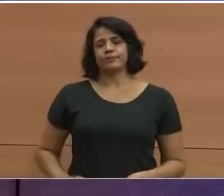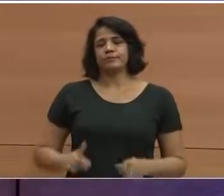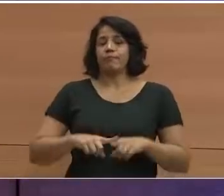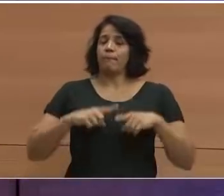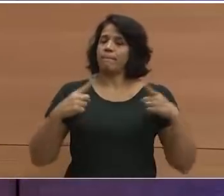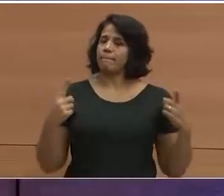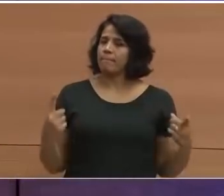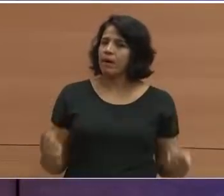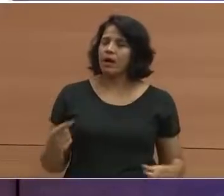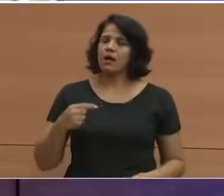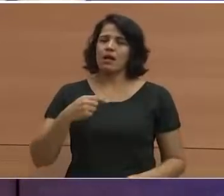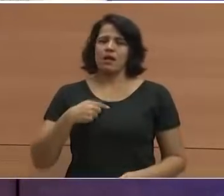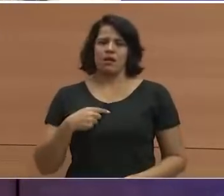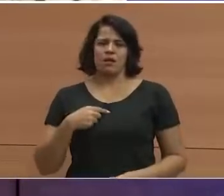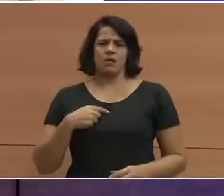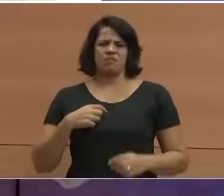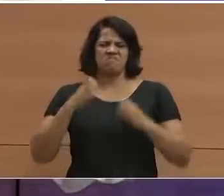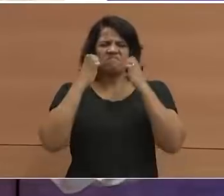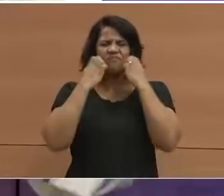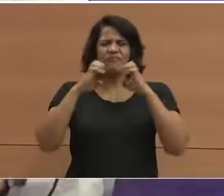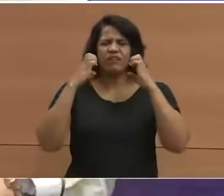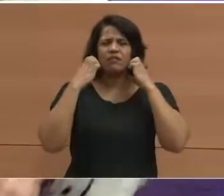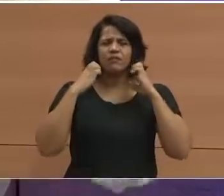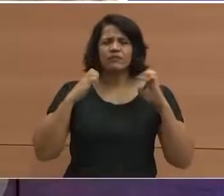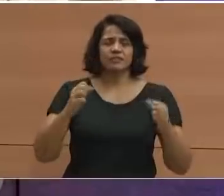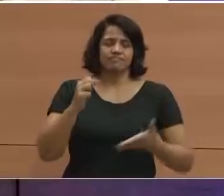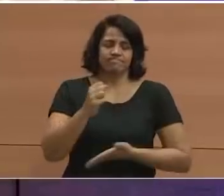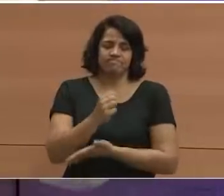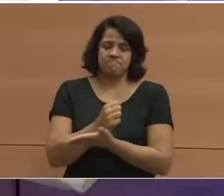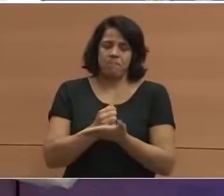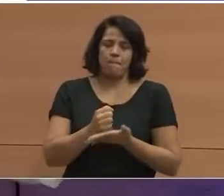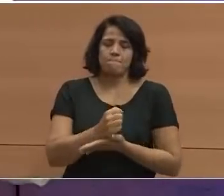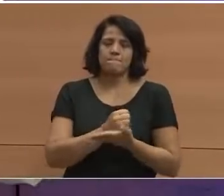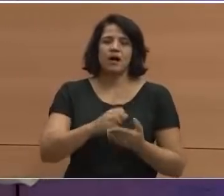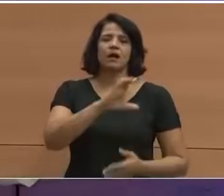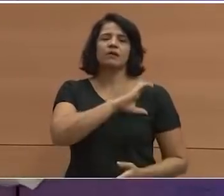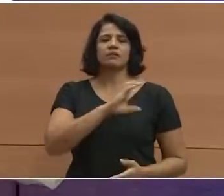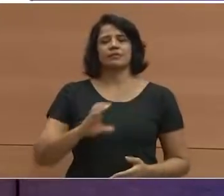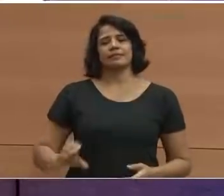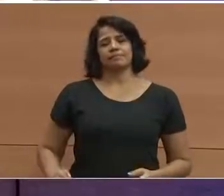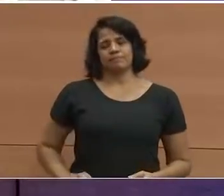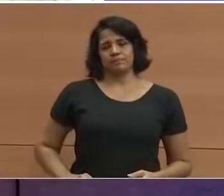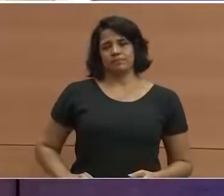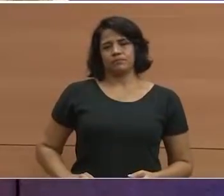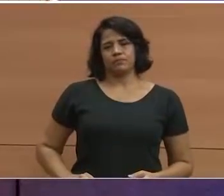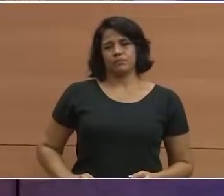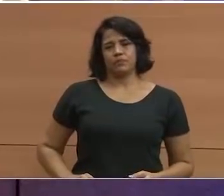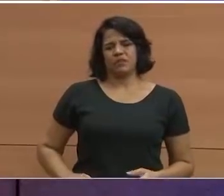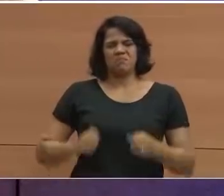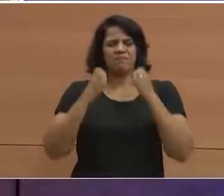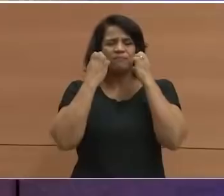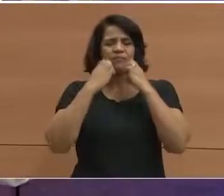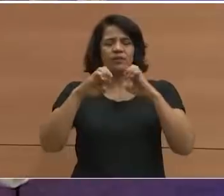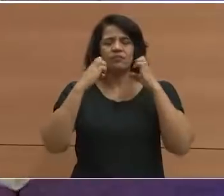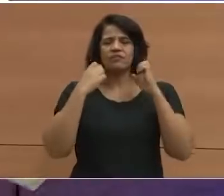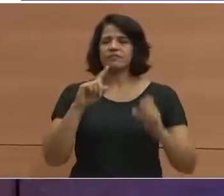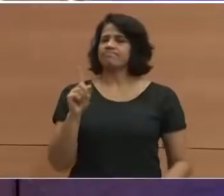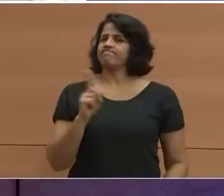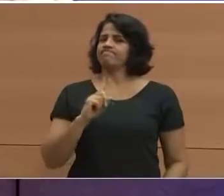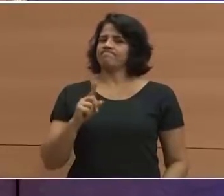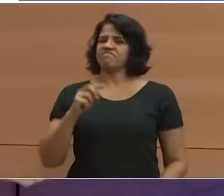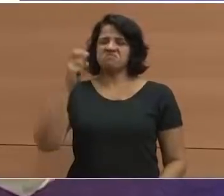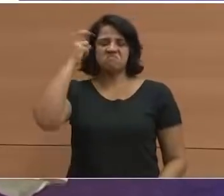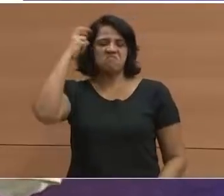em Corinto por meio do evangelho, mas não com sabedoria humana, mas com a sabedoria de Deus